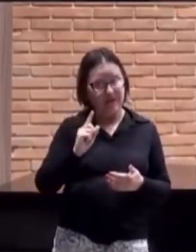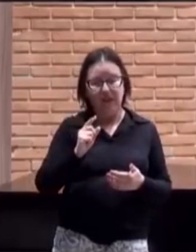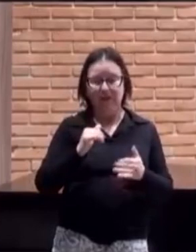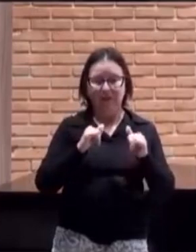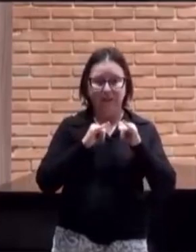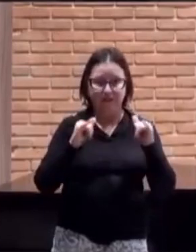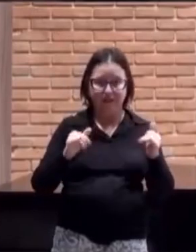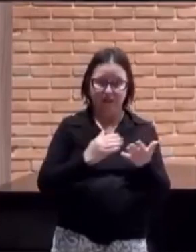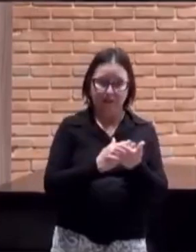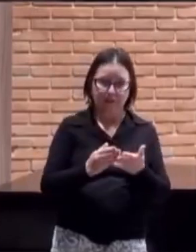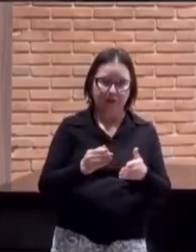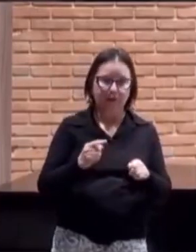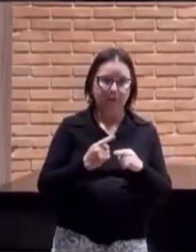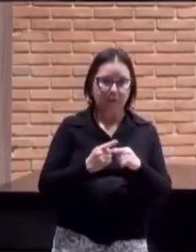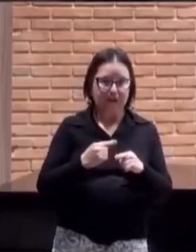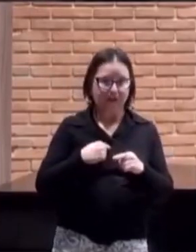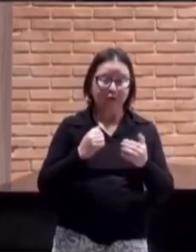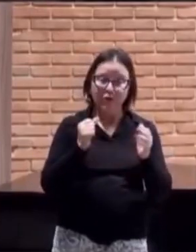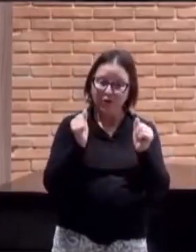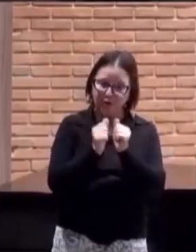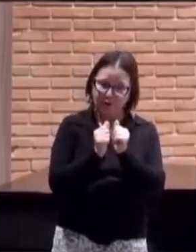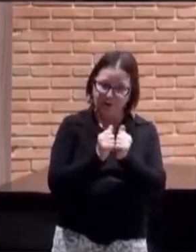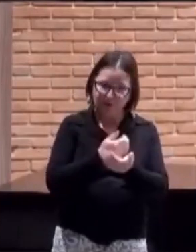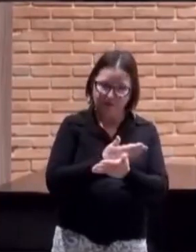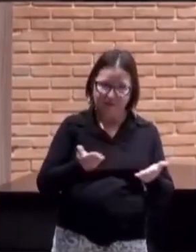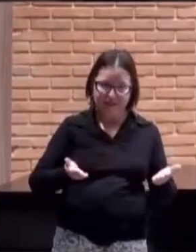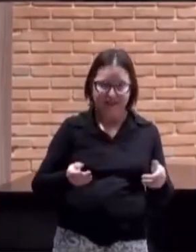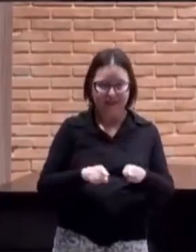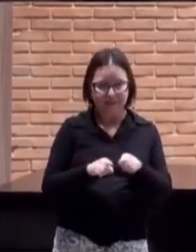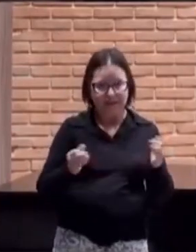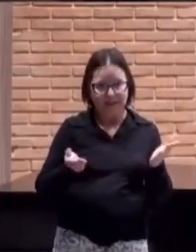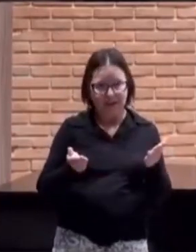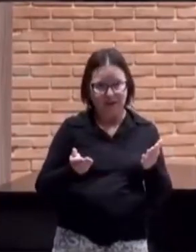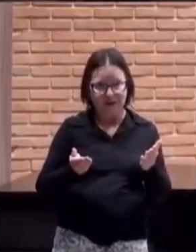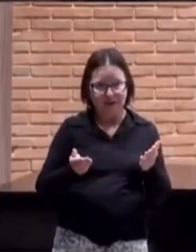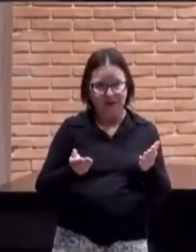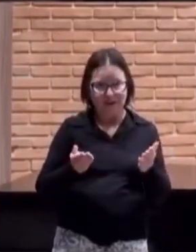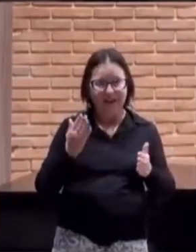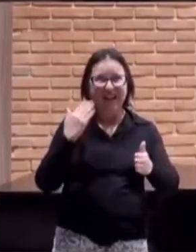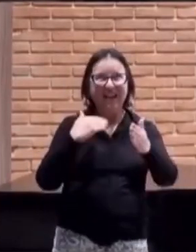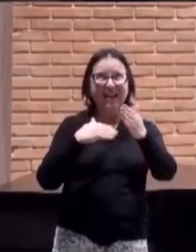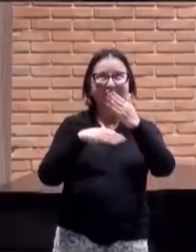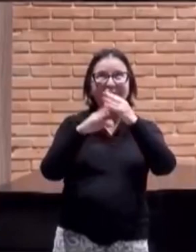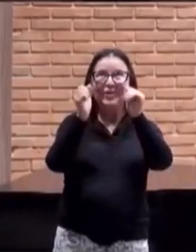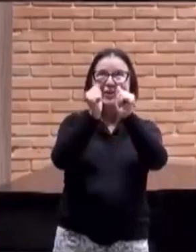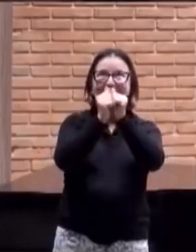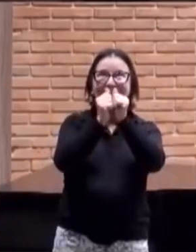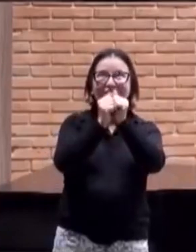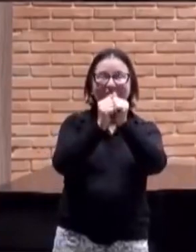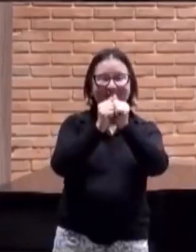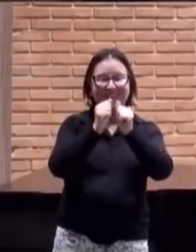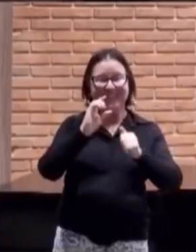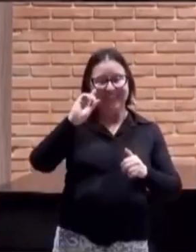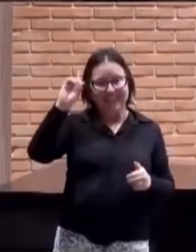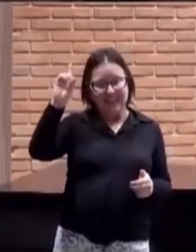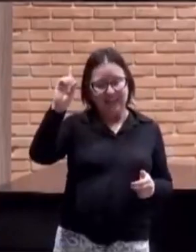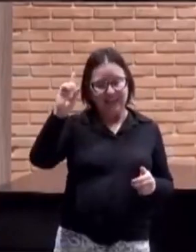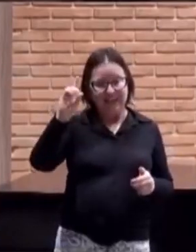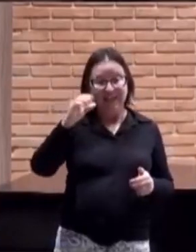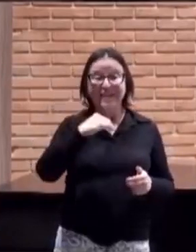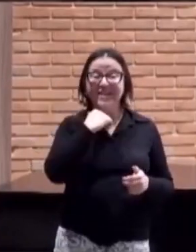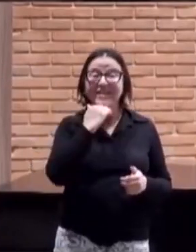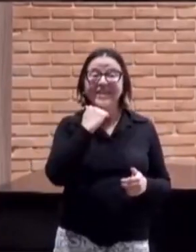estava convosco. Mas agora vou para junto daquele que me enviou, e nenhum de vós